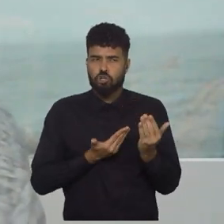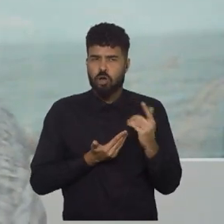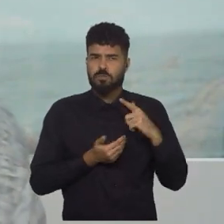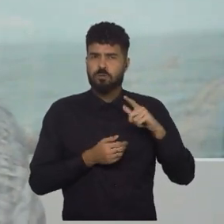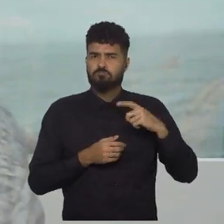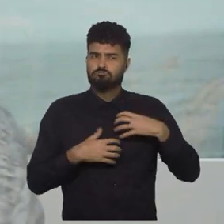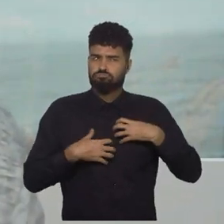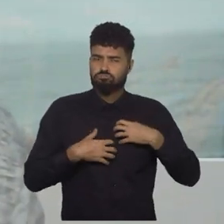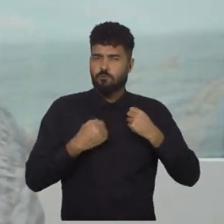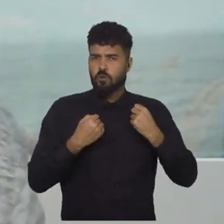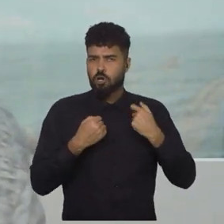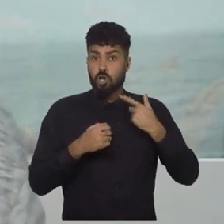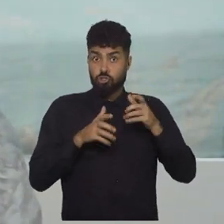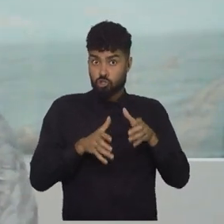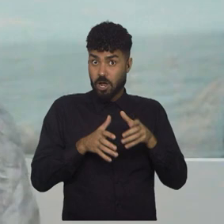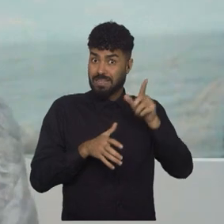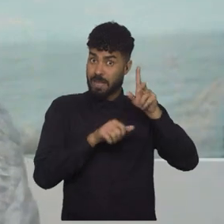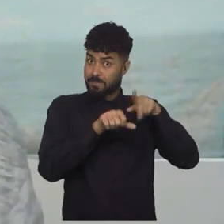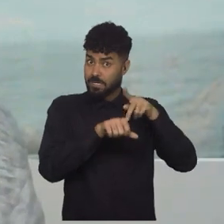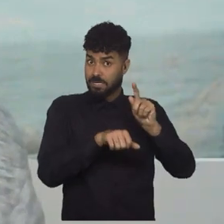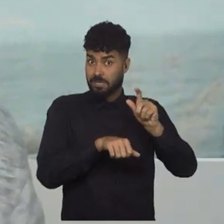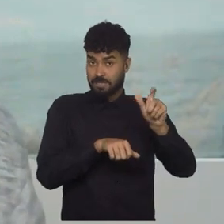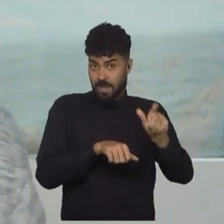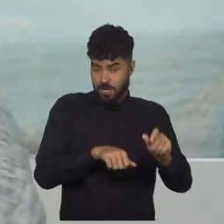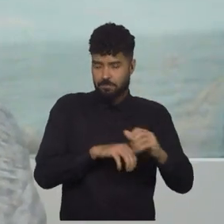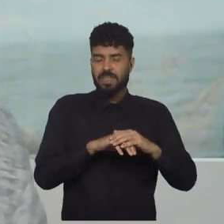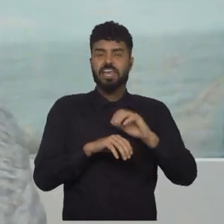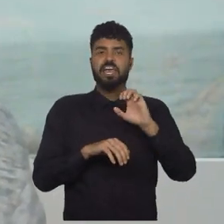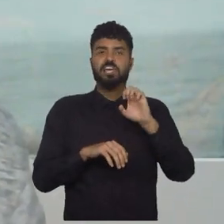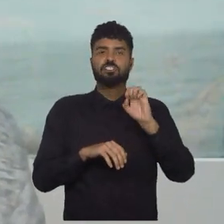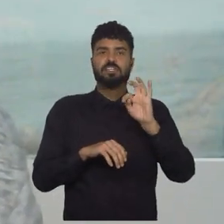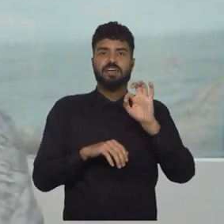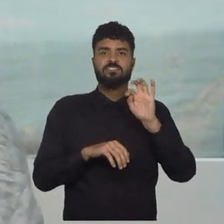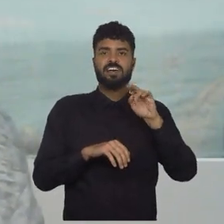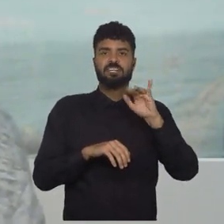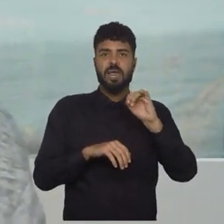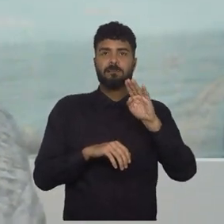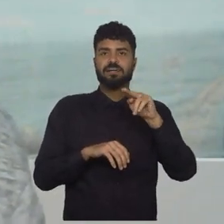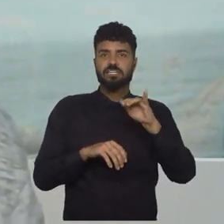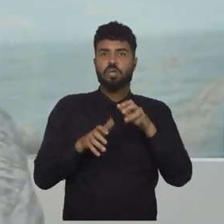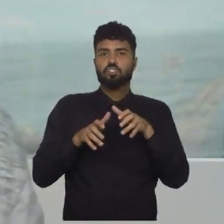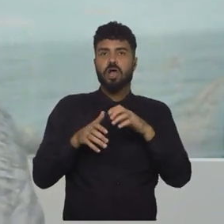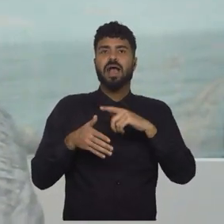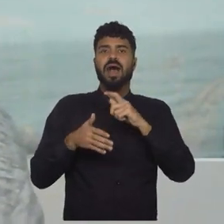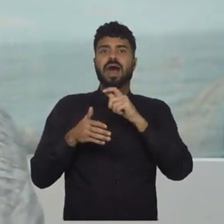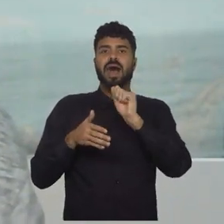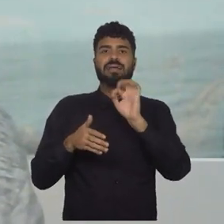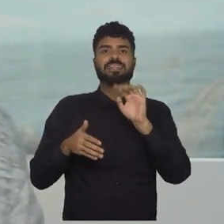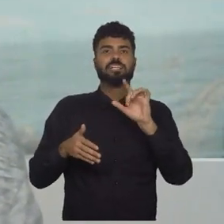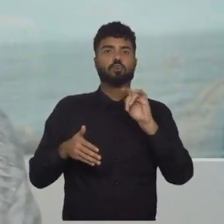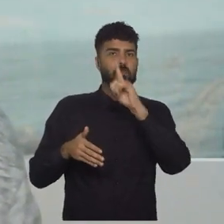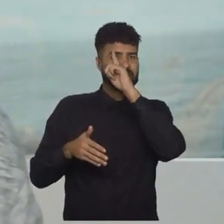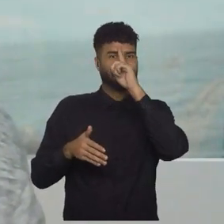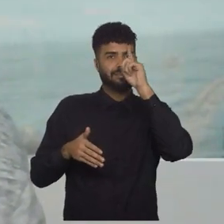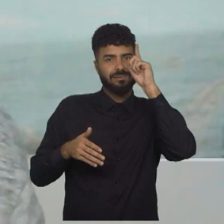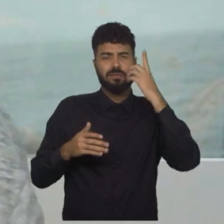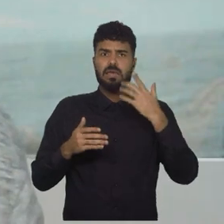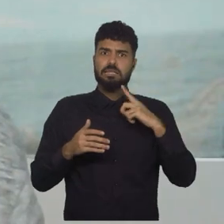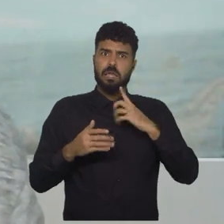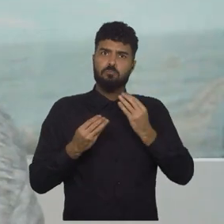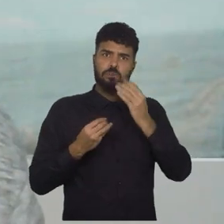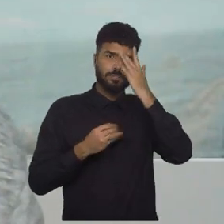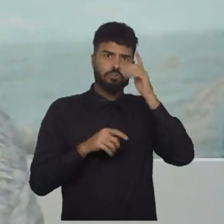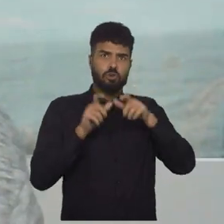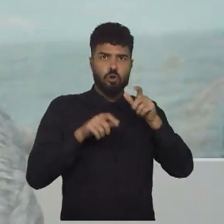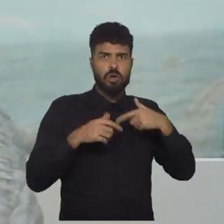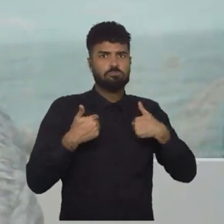Itália, conta com Stefania Banini, que joga na Atlético de Madrid, enfim, conta com bons salários individuais, que vão fazer com